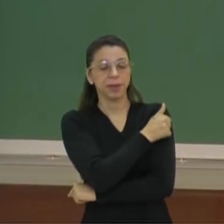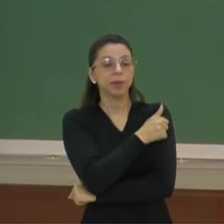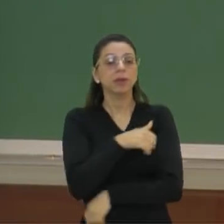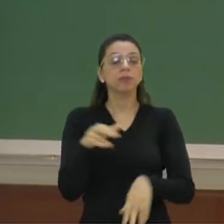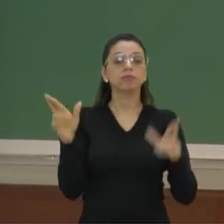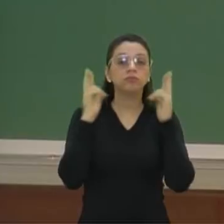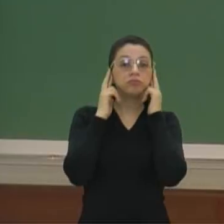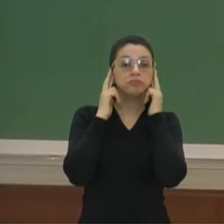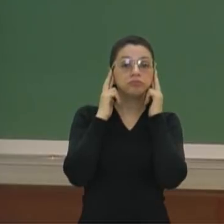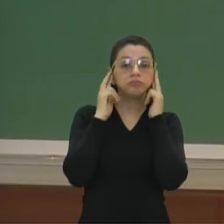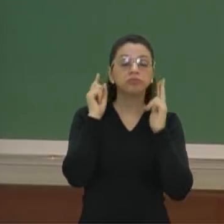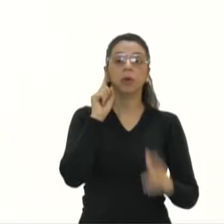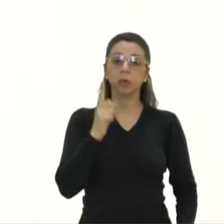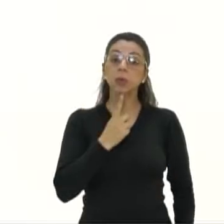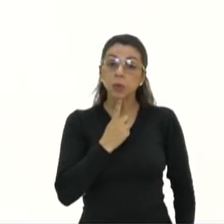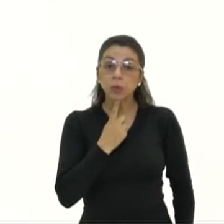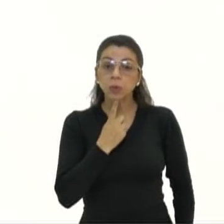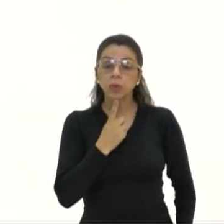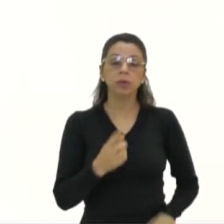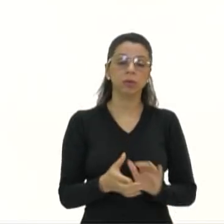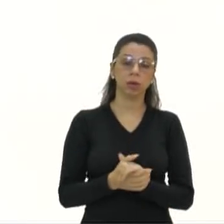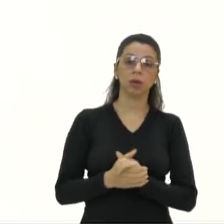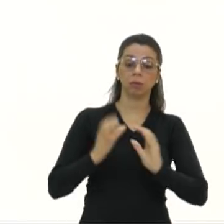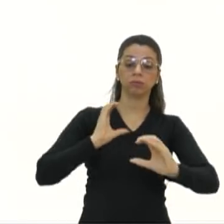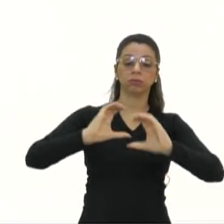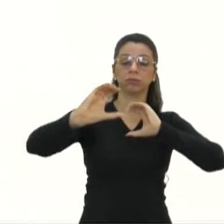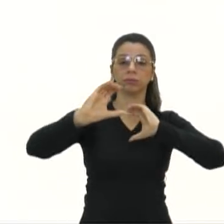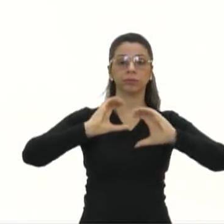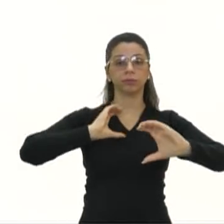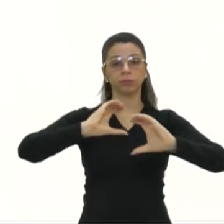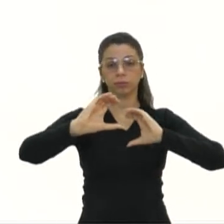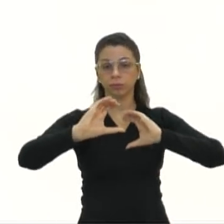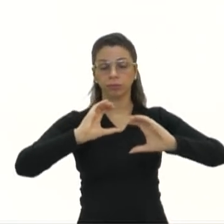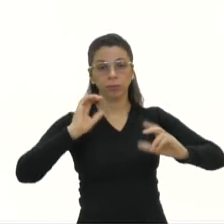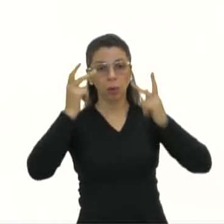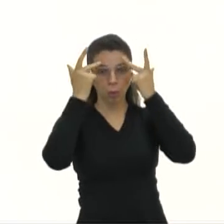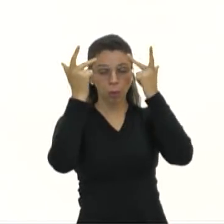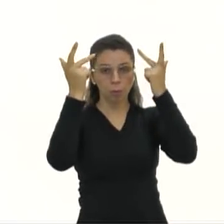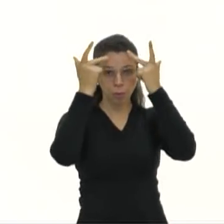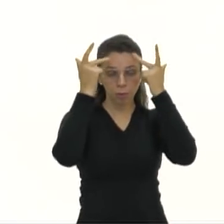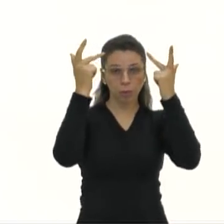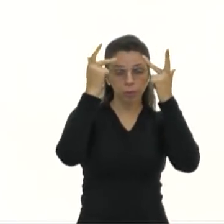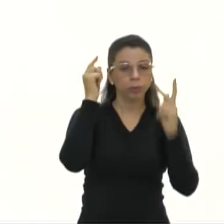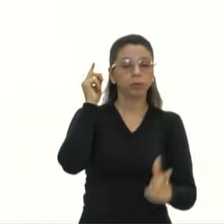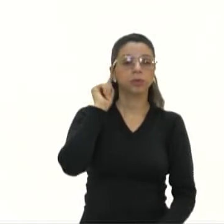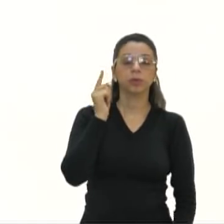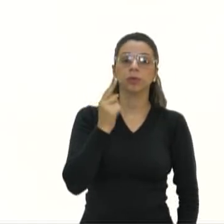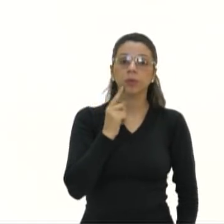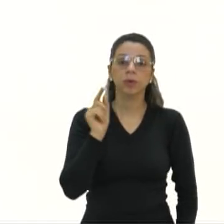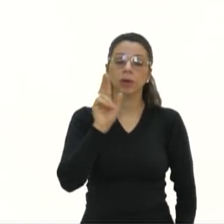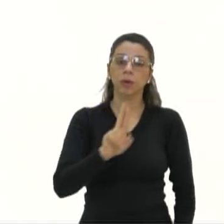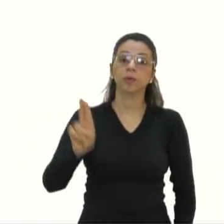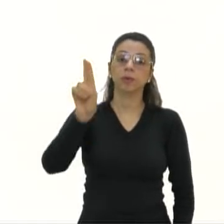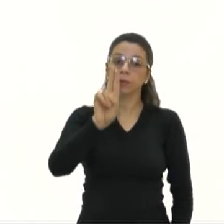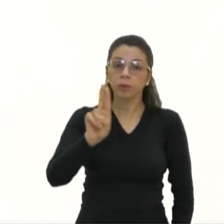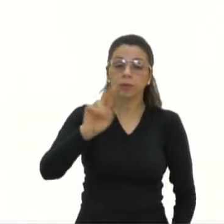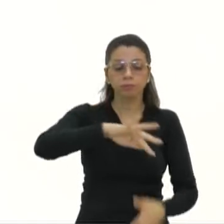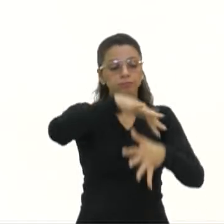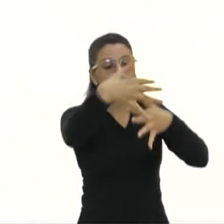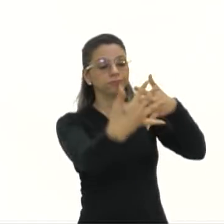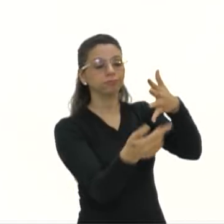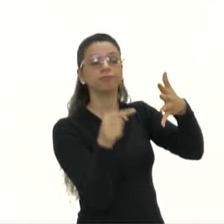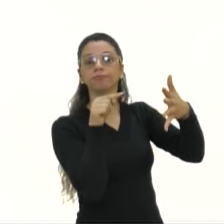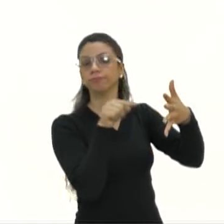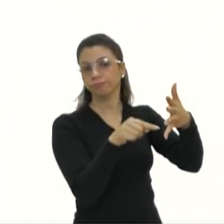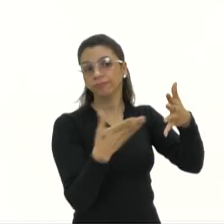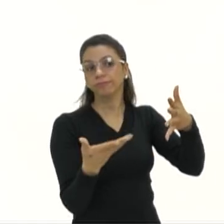ouvem. Então, uma das formas de comunicação comum das pessoas com deficiência auditiva é a utilização de língua